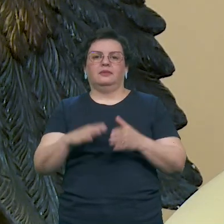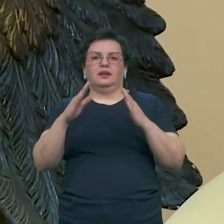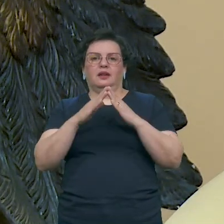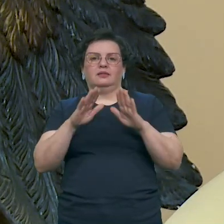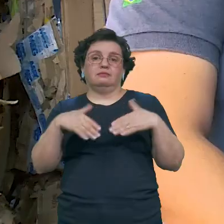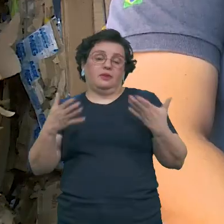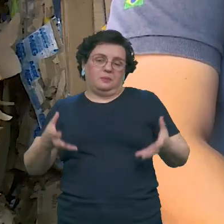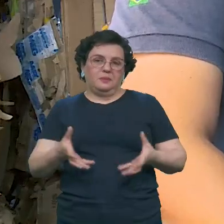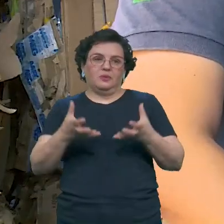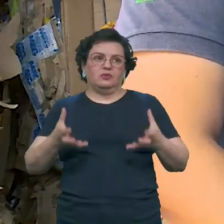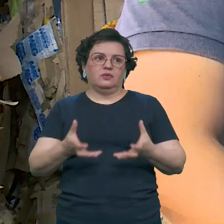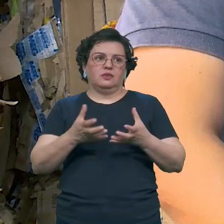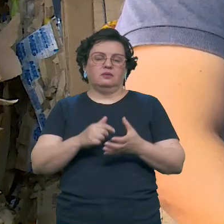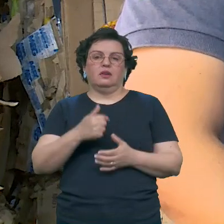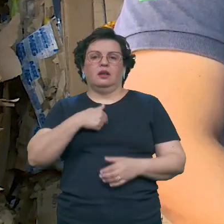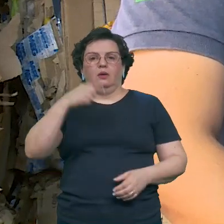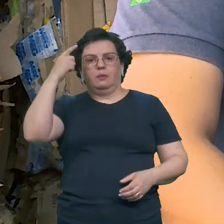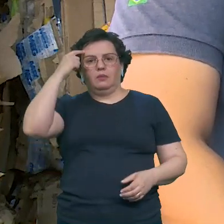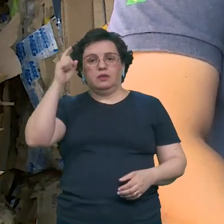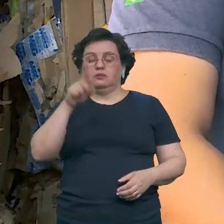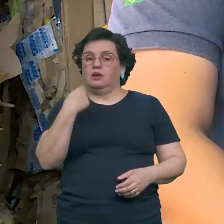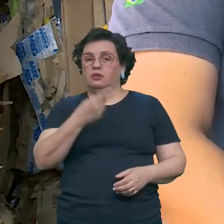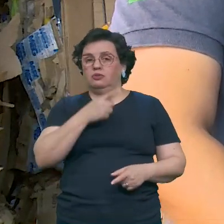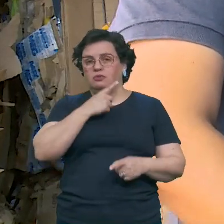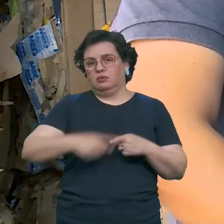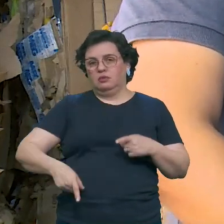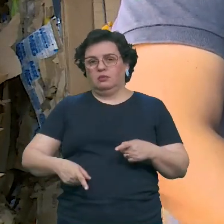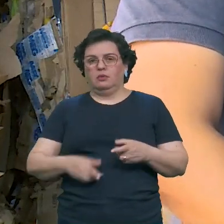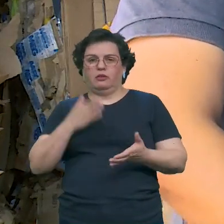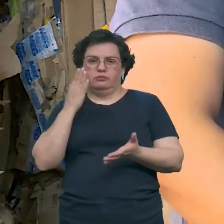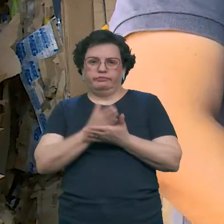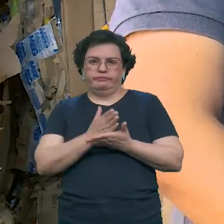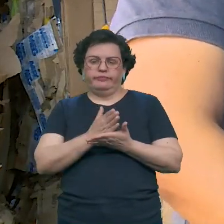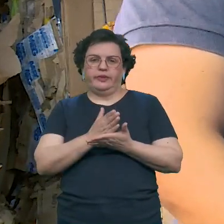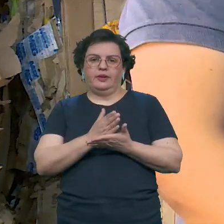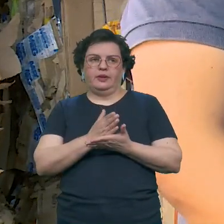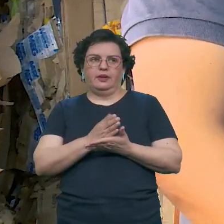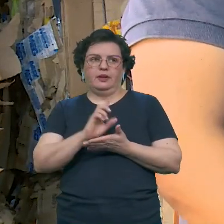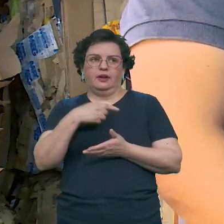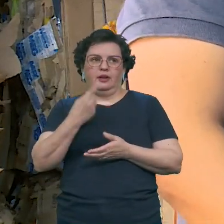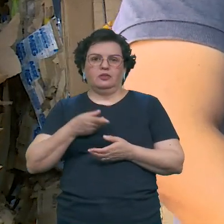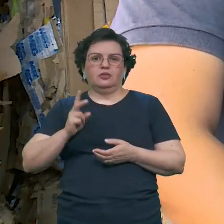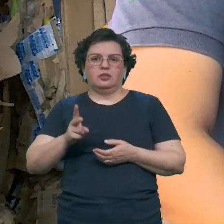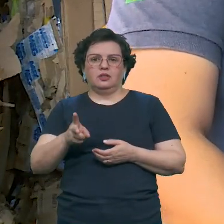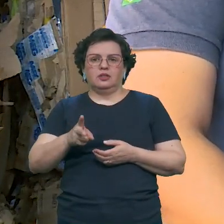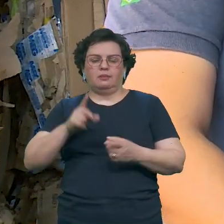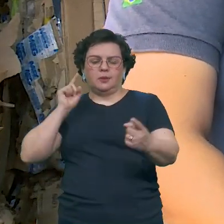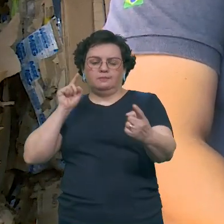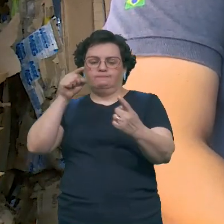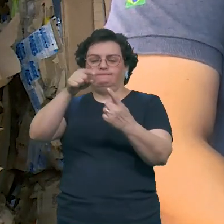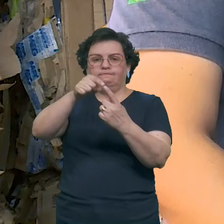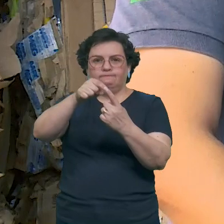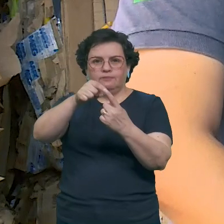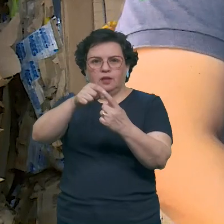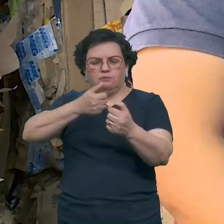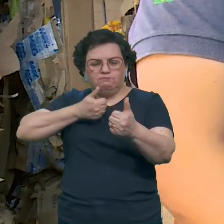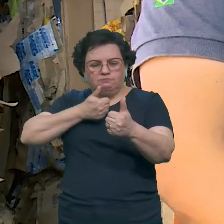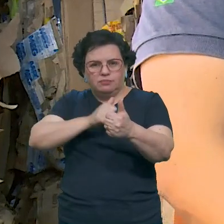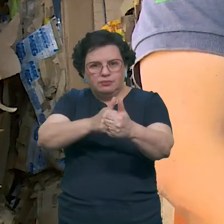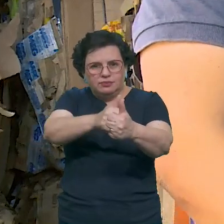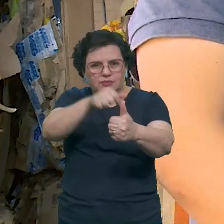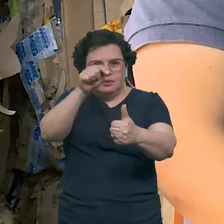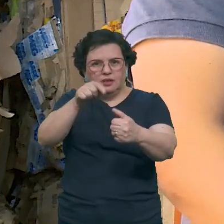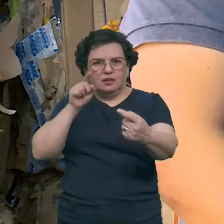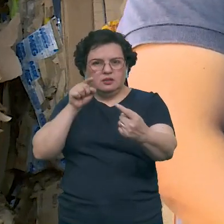me motiva. Eu acho que a gente nunca pode parar, né? A gente tem que sempre focar num objetivo e seguir ele. A gente vai